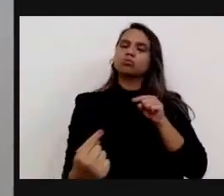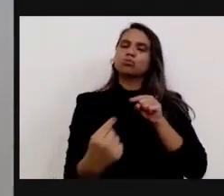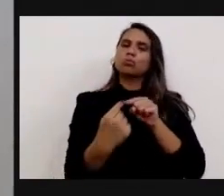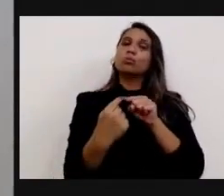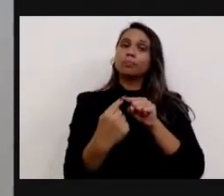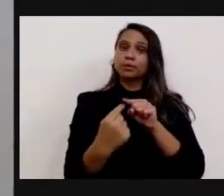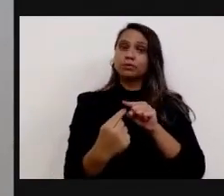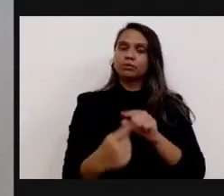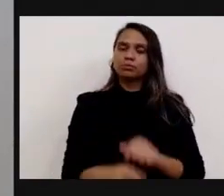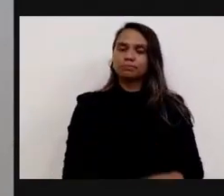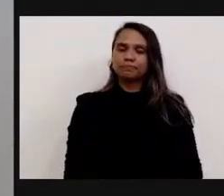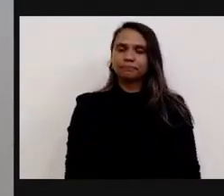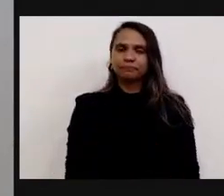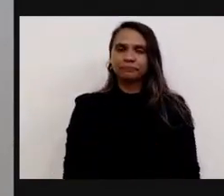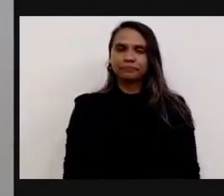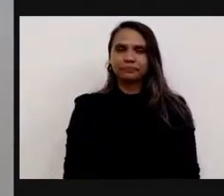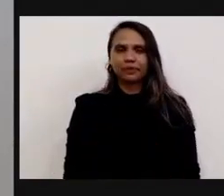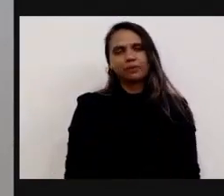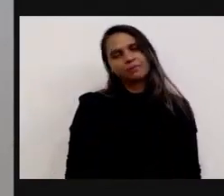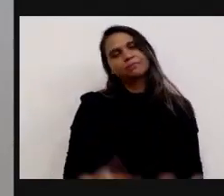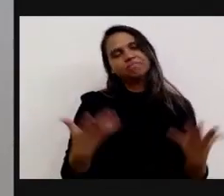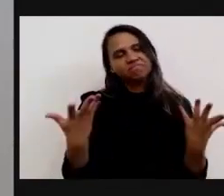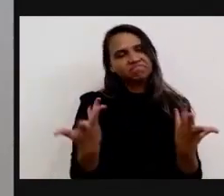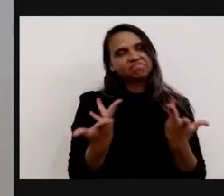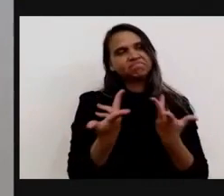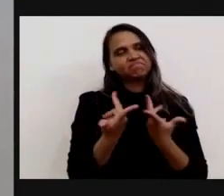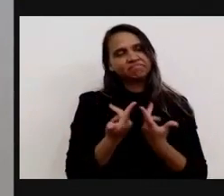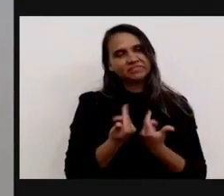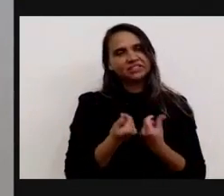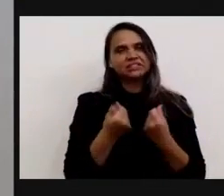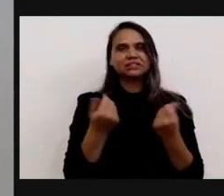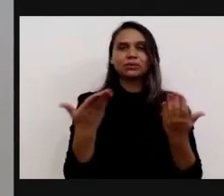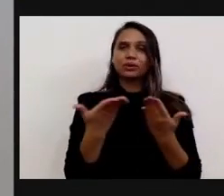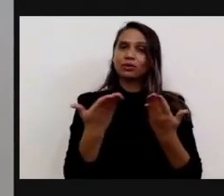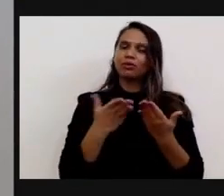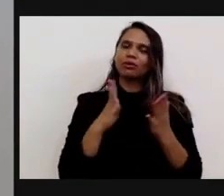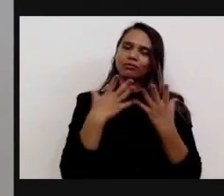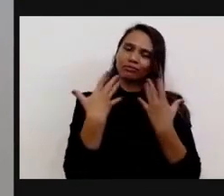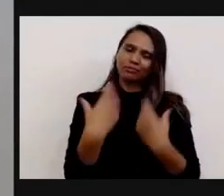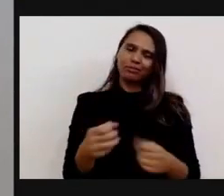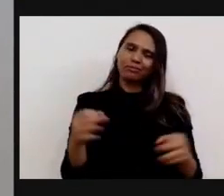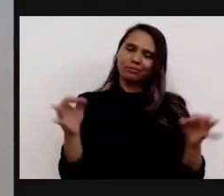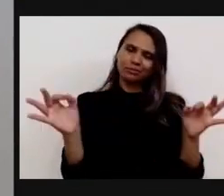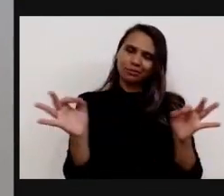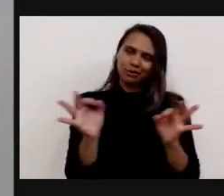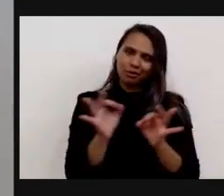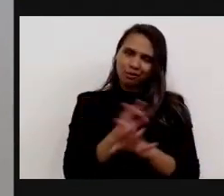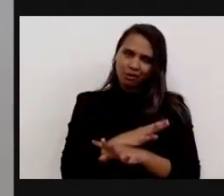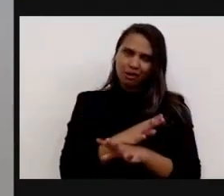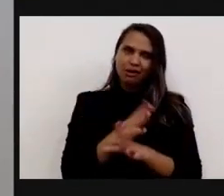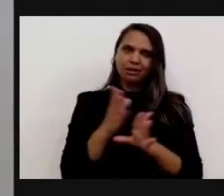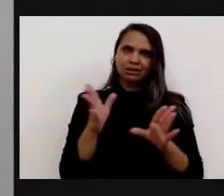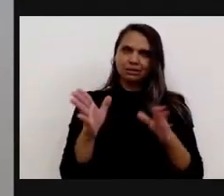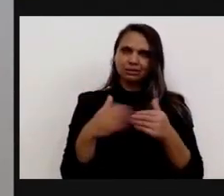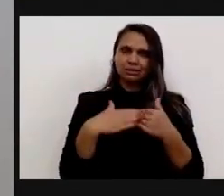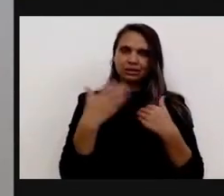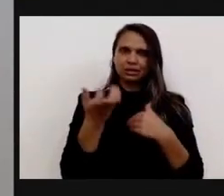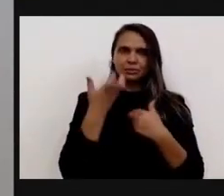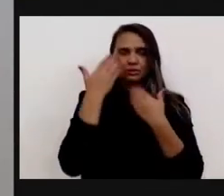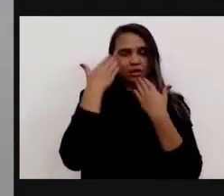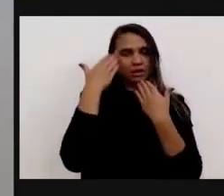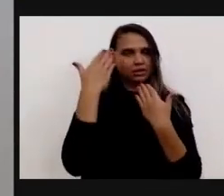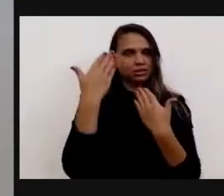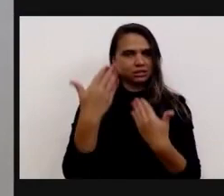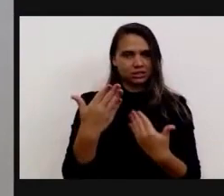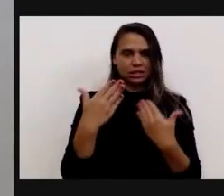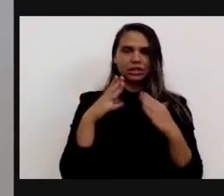excelente são com essas palavras sábias que nós terminamos aqui essa sessão querendo agradecer demais aí